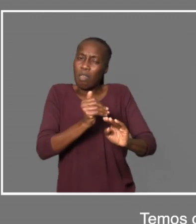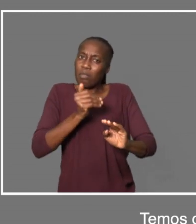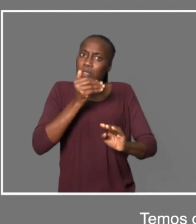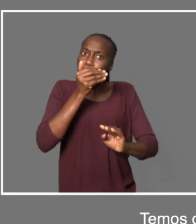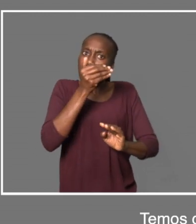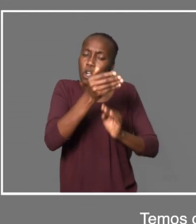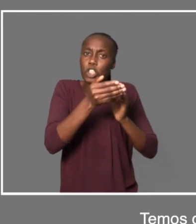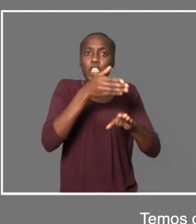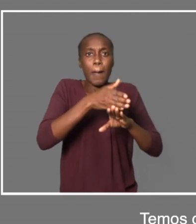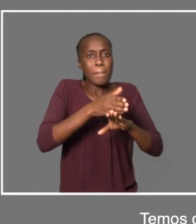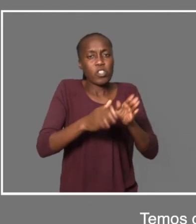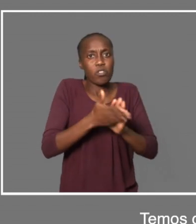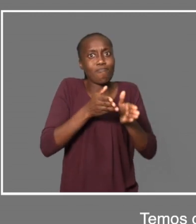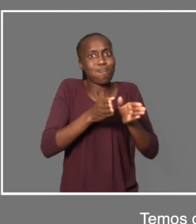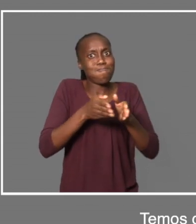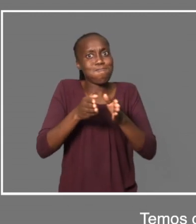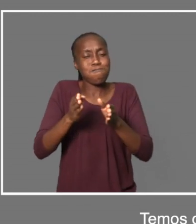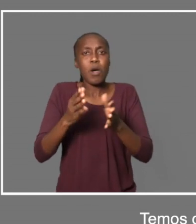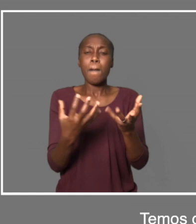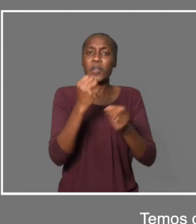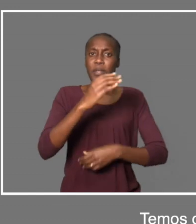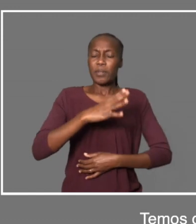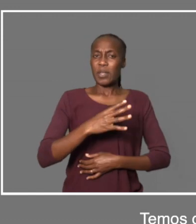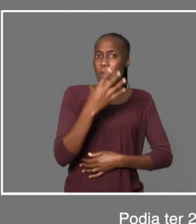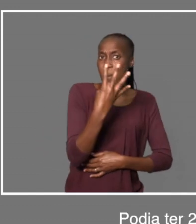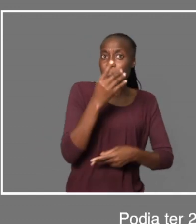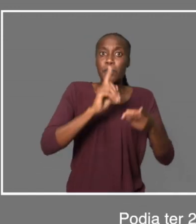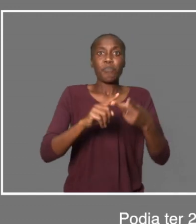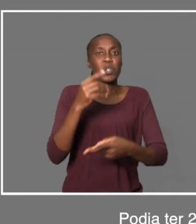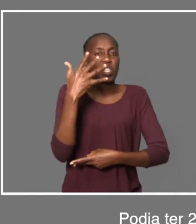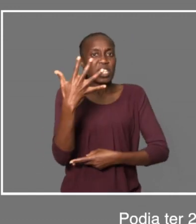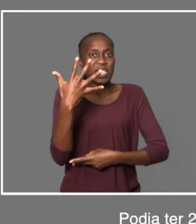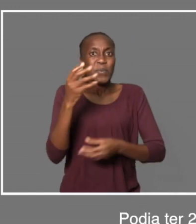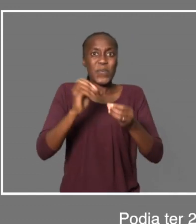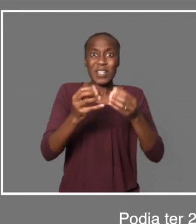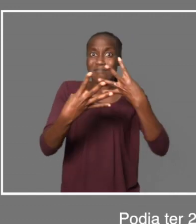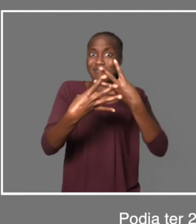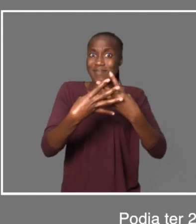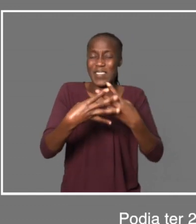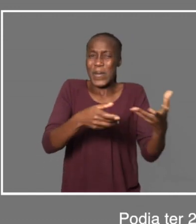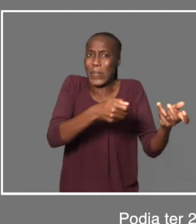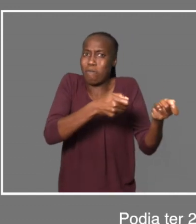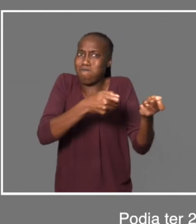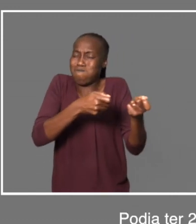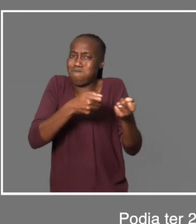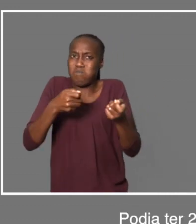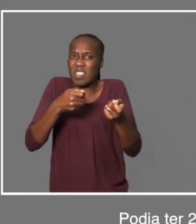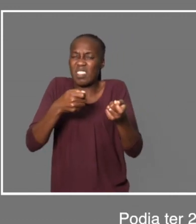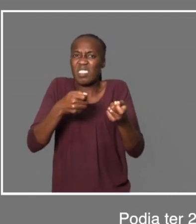então era suficiente aquele tempo para o peixe voltar a ter por exemplo aqui poder ter duas chapas aqui que são quatro ou cinco